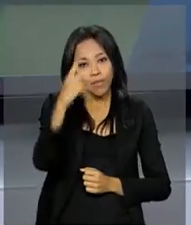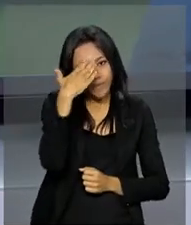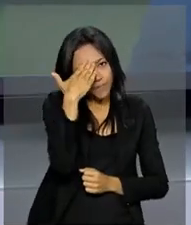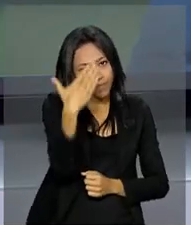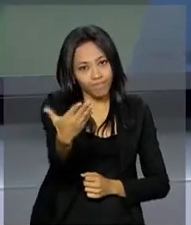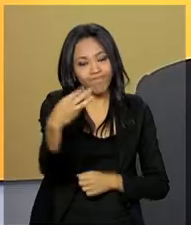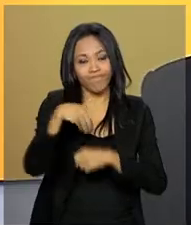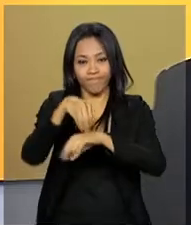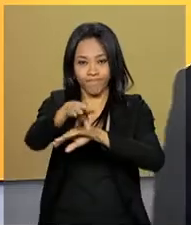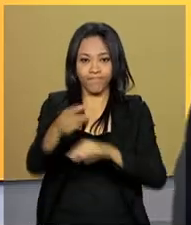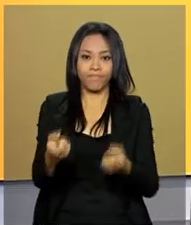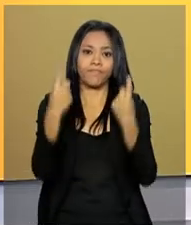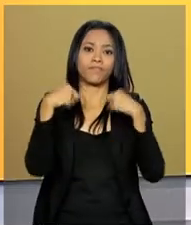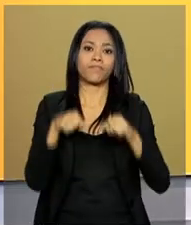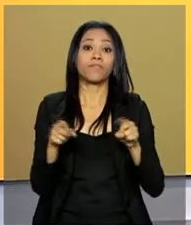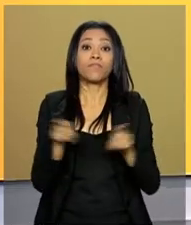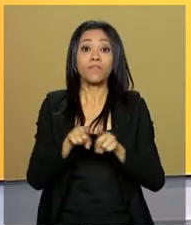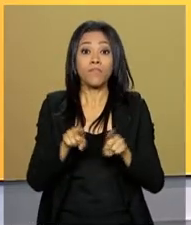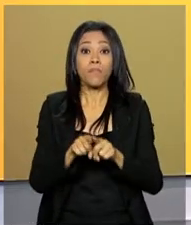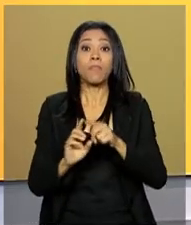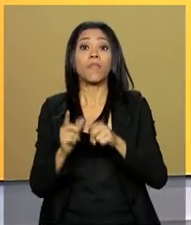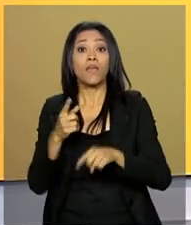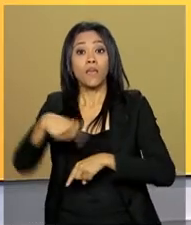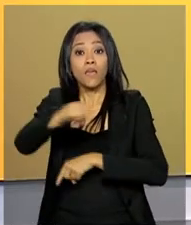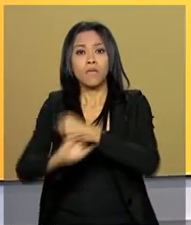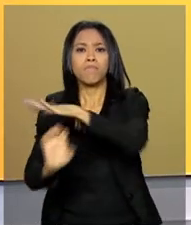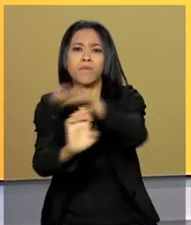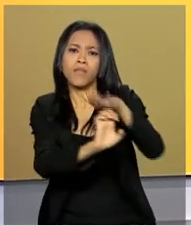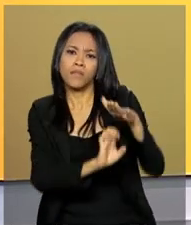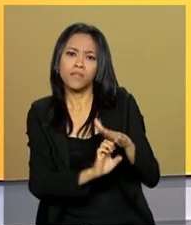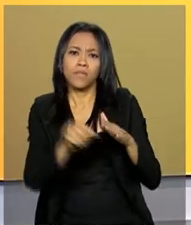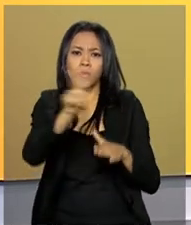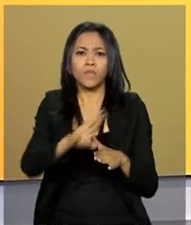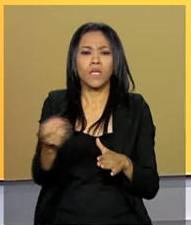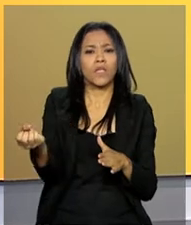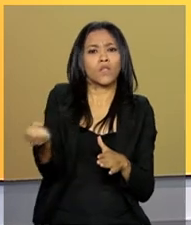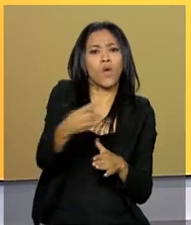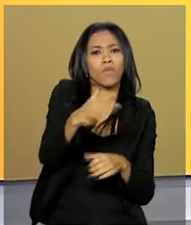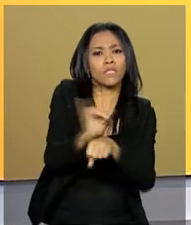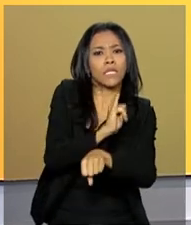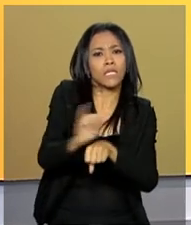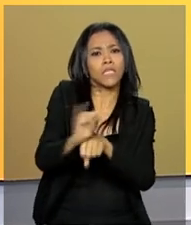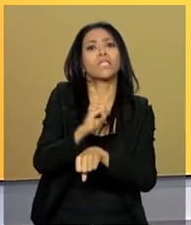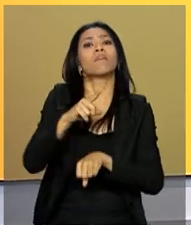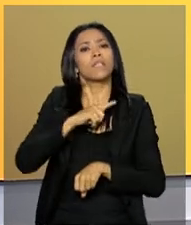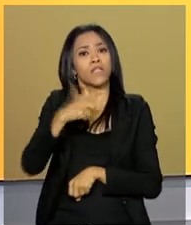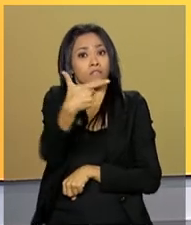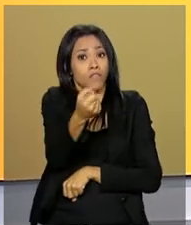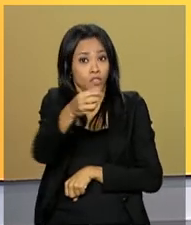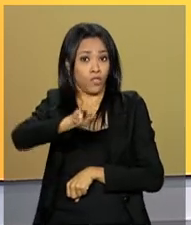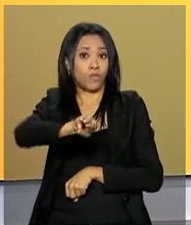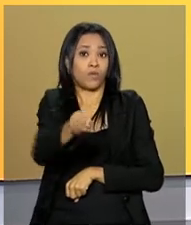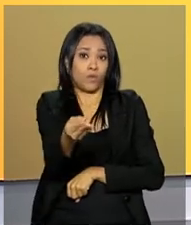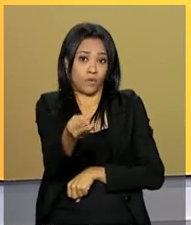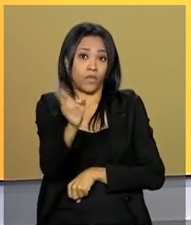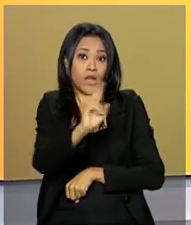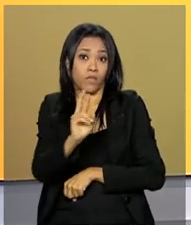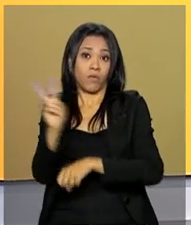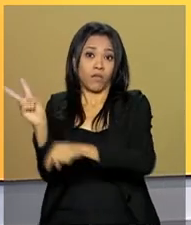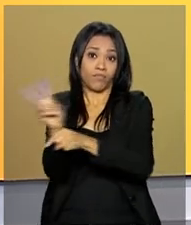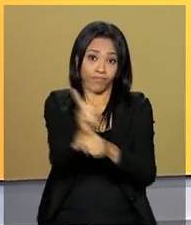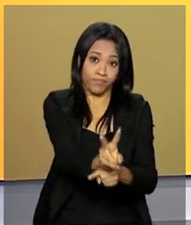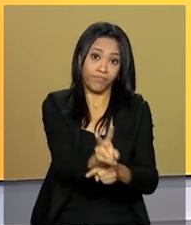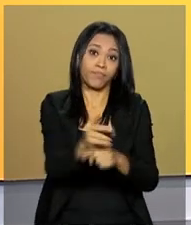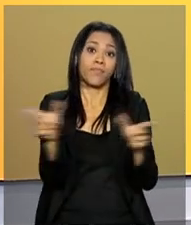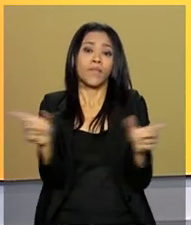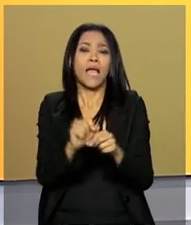suas informações. E olha, empresas que querem inovar terão 20 milhões de reais para o financiamento. A Empresa